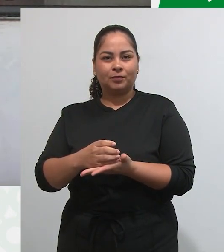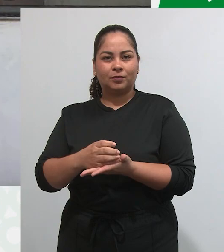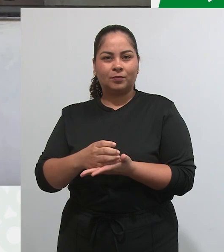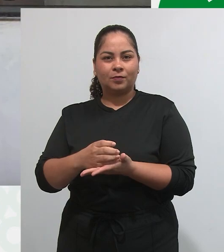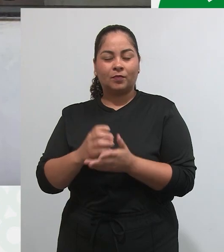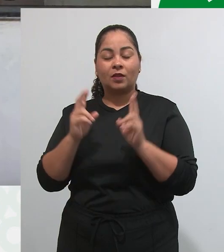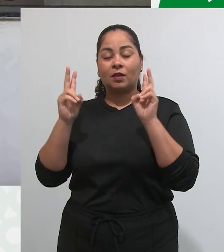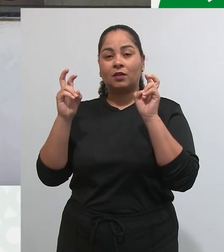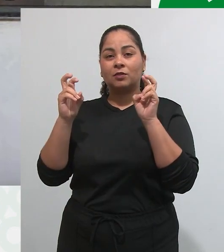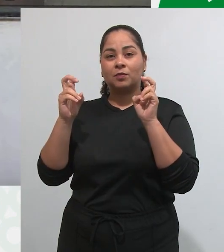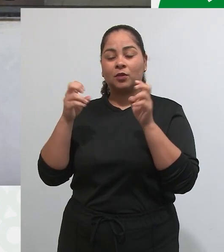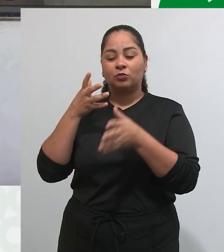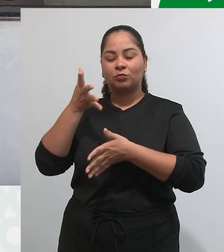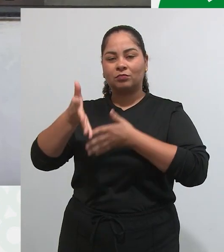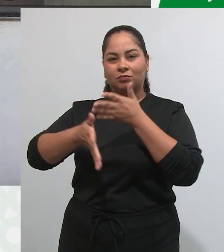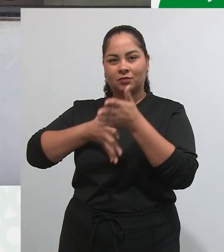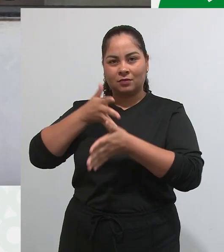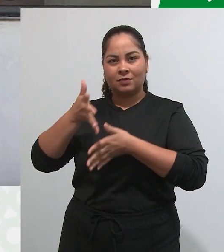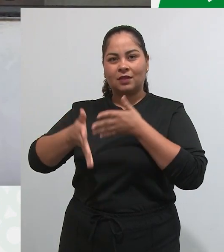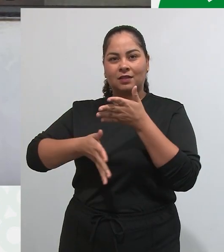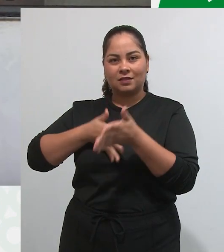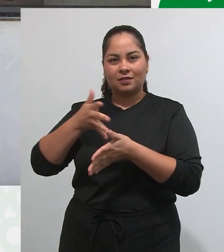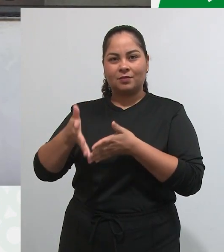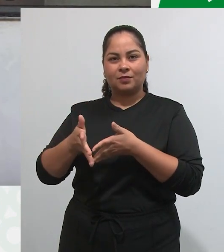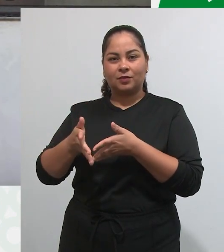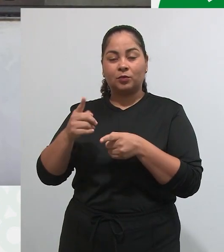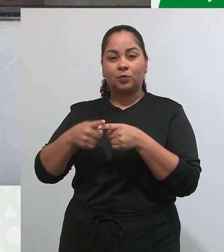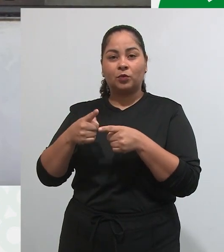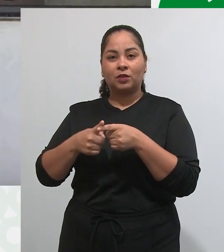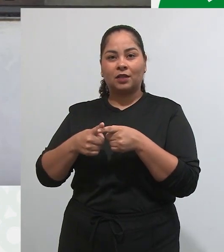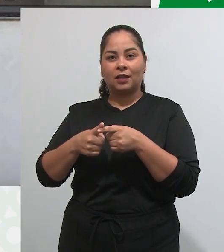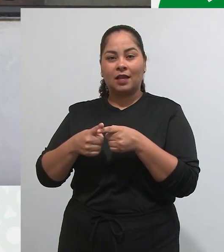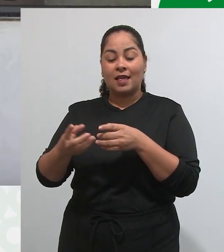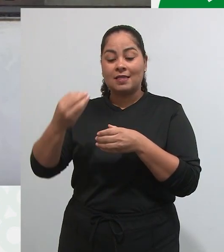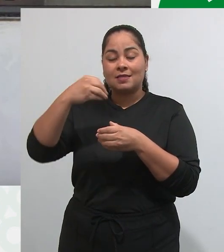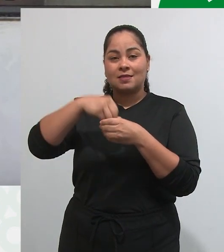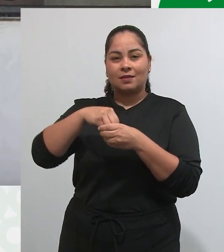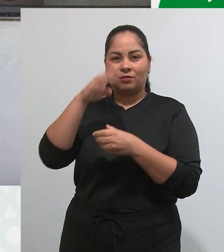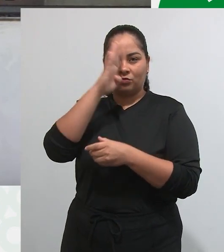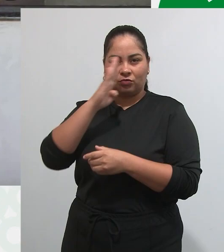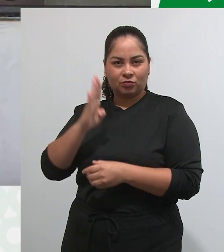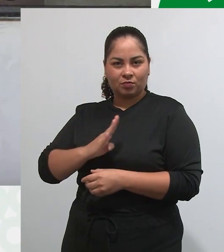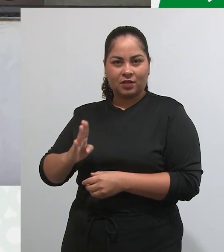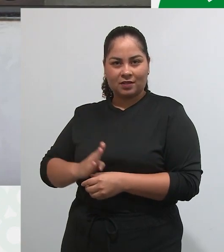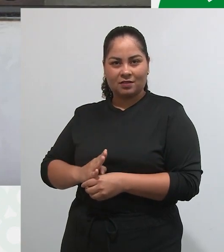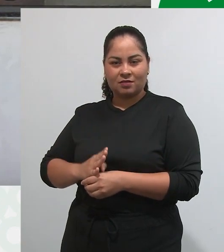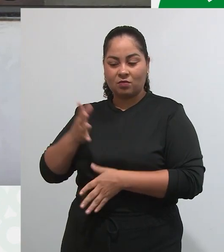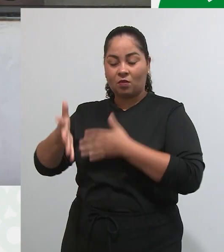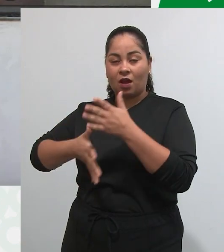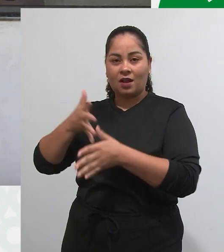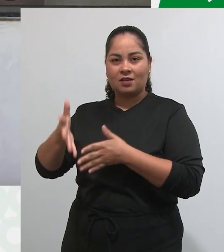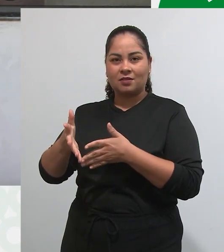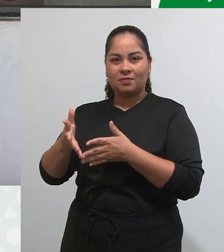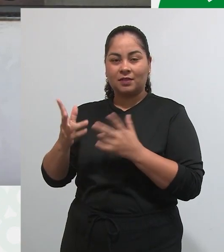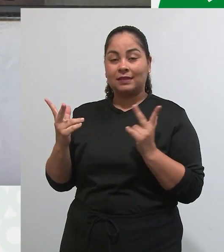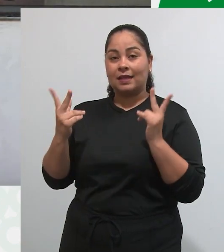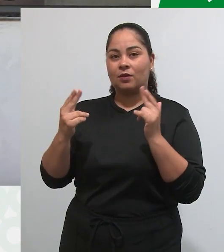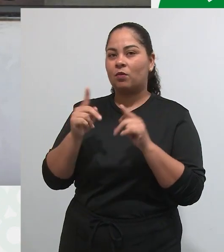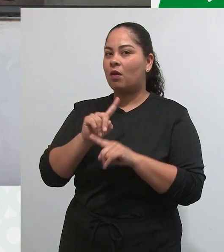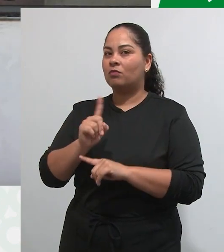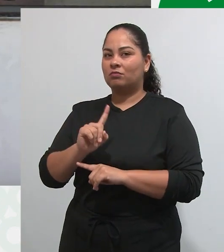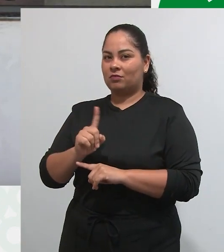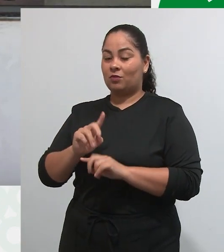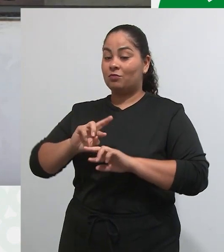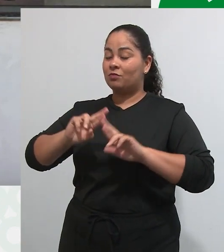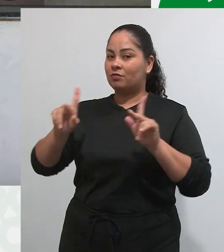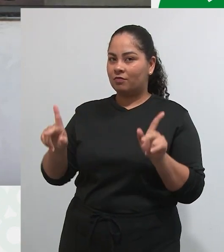tese dele, ele está falando sobre os sinais, porque a língua brasileira de sinais, mesmo dentro do Brasil, ela não é igual. A indígena